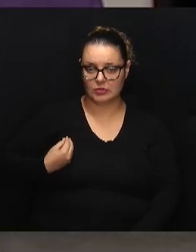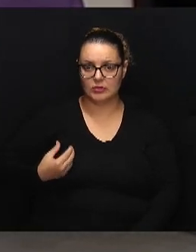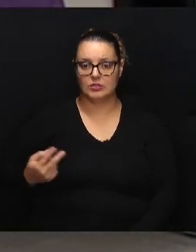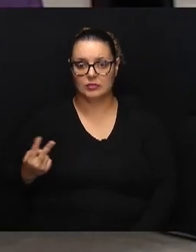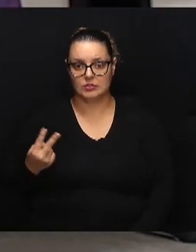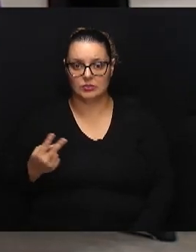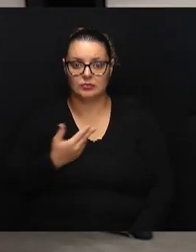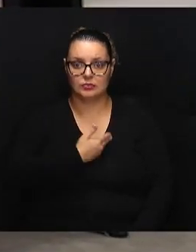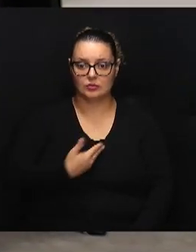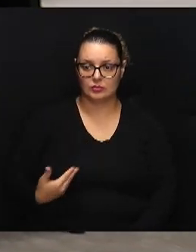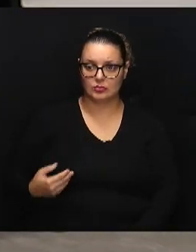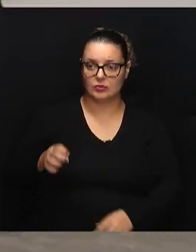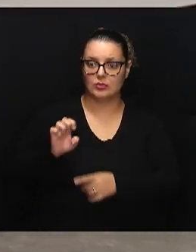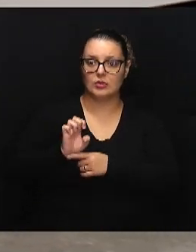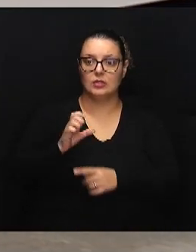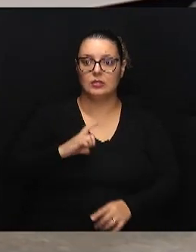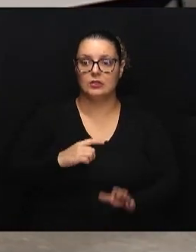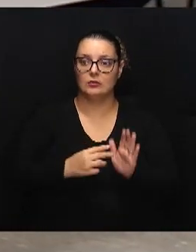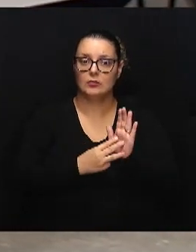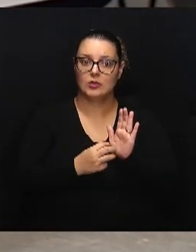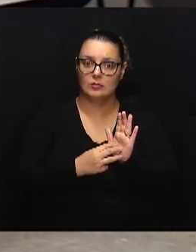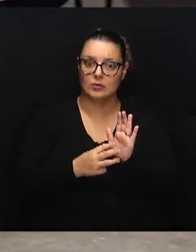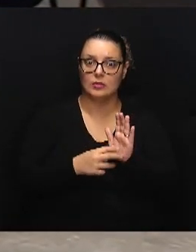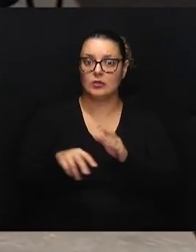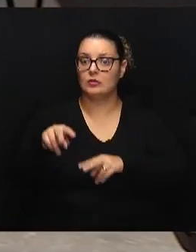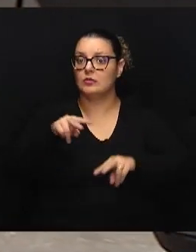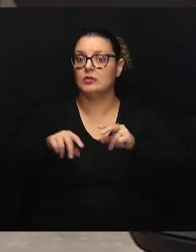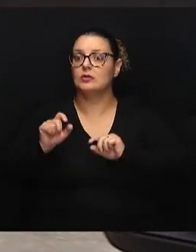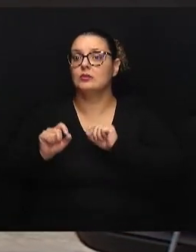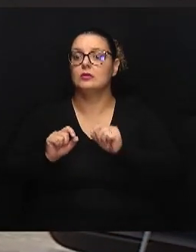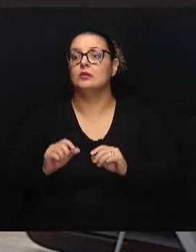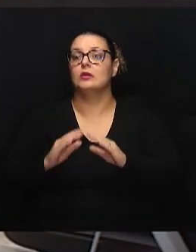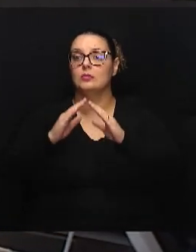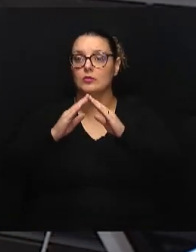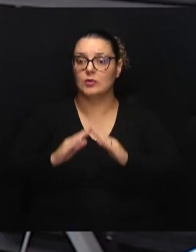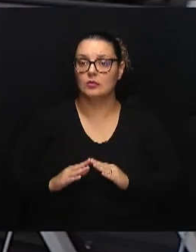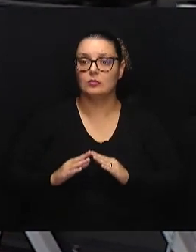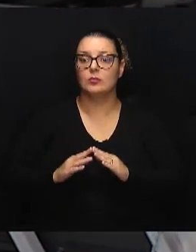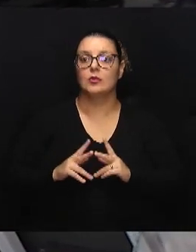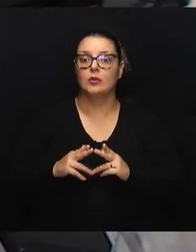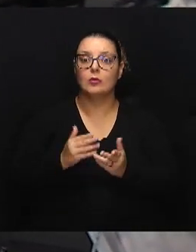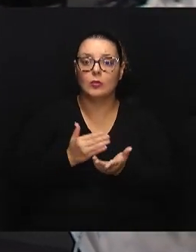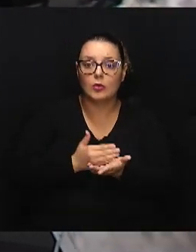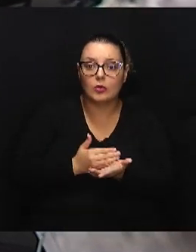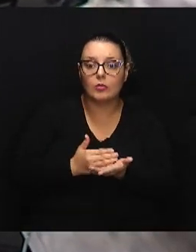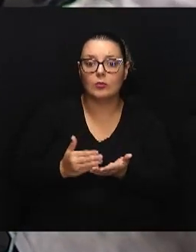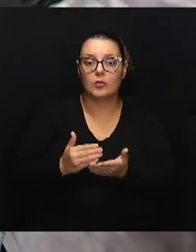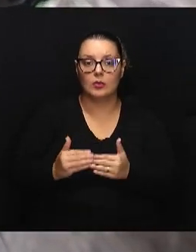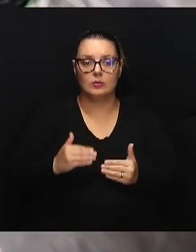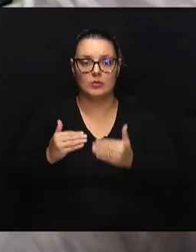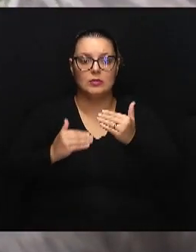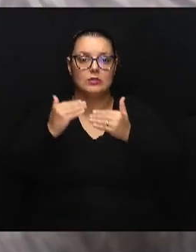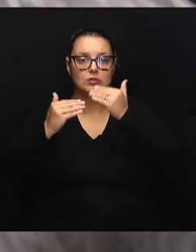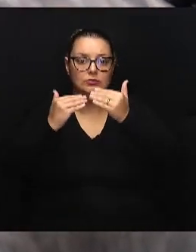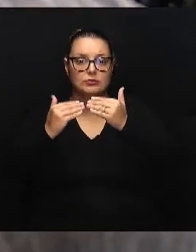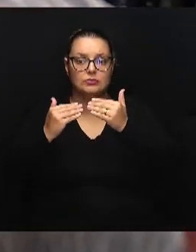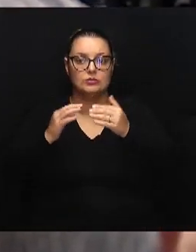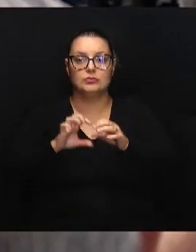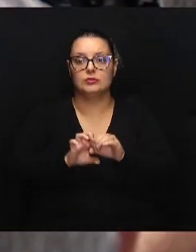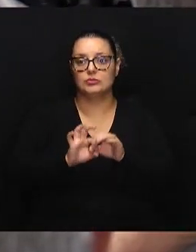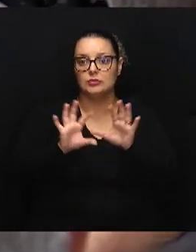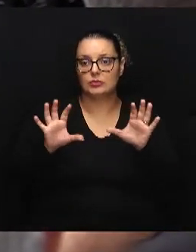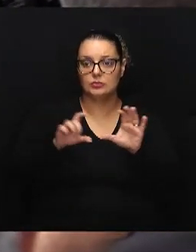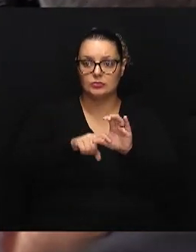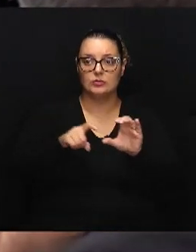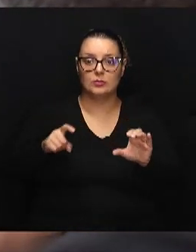do estado, a metodologia visa garantir a moradia como um ponto de partida para o desenvolvimento de autonomia e